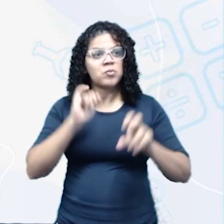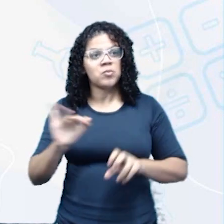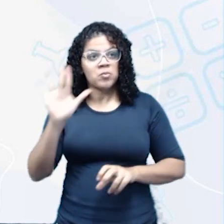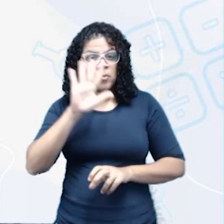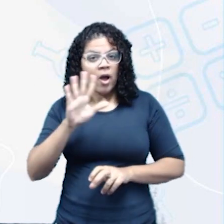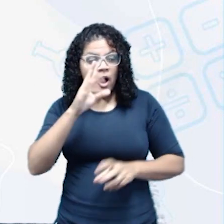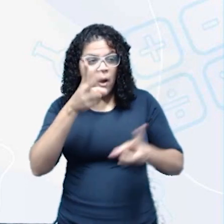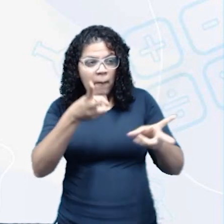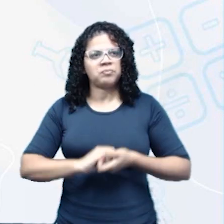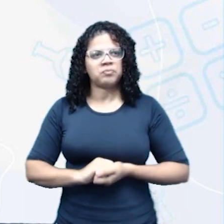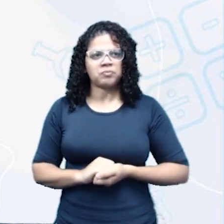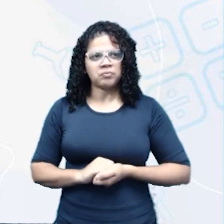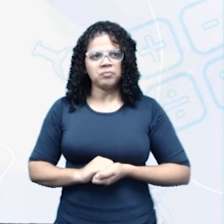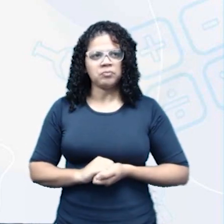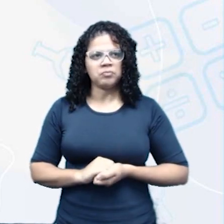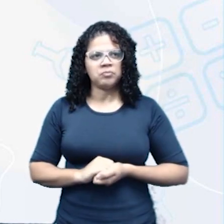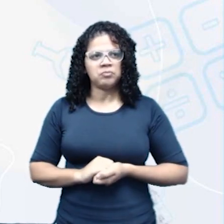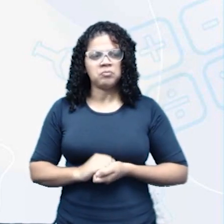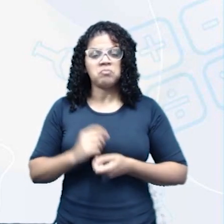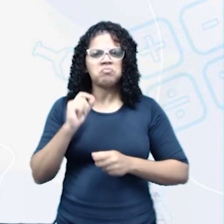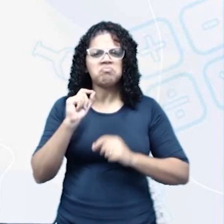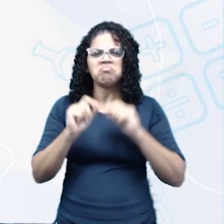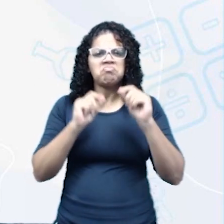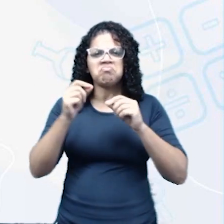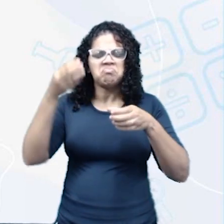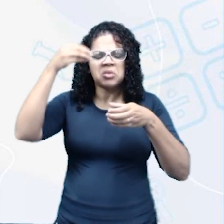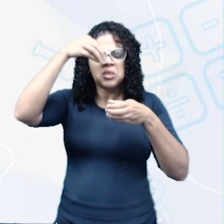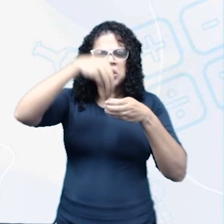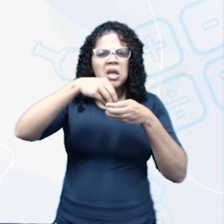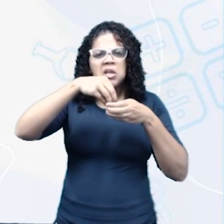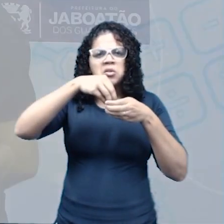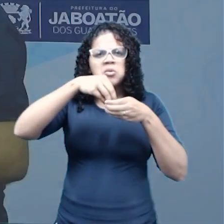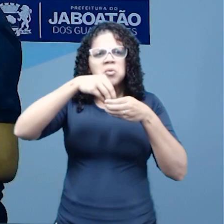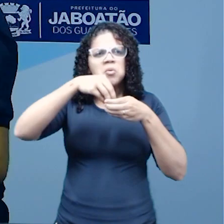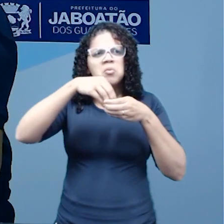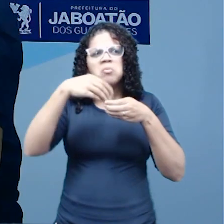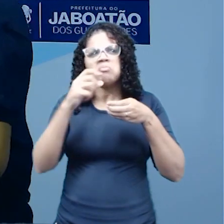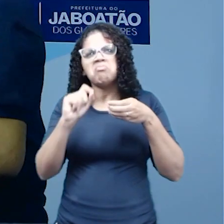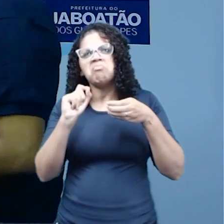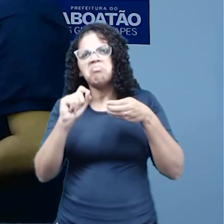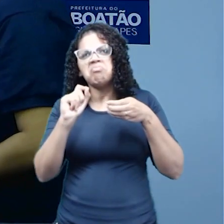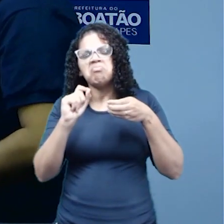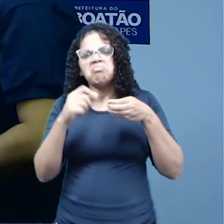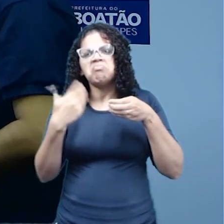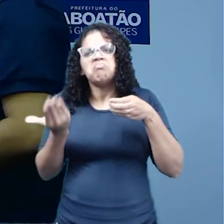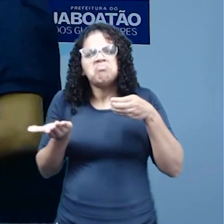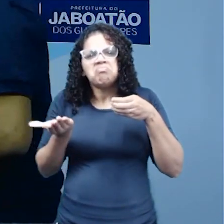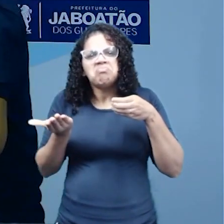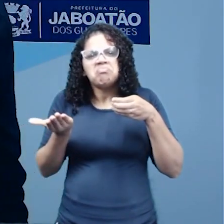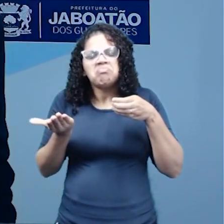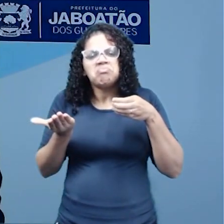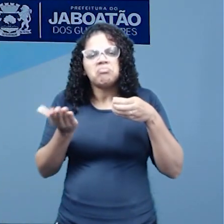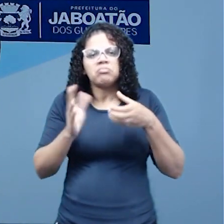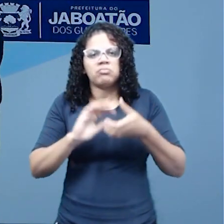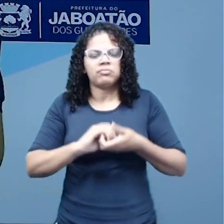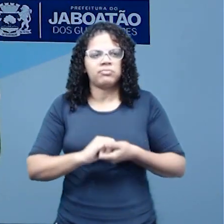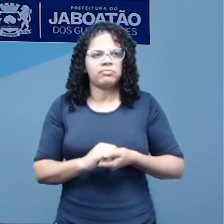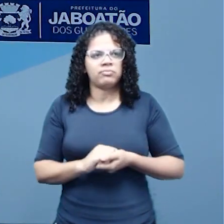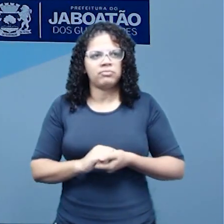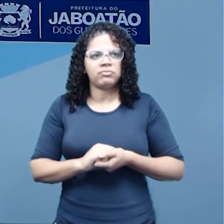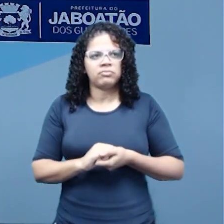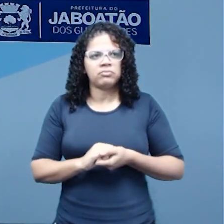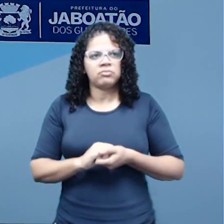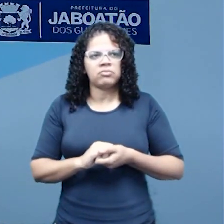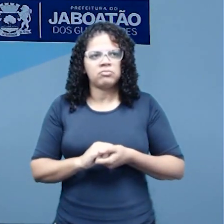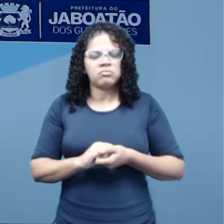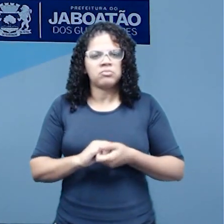imagem o que será que tem dentro desse copo, né? Que substância é essa dentro desse copo? Quantos